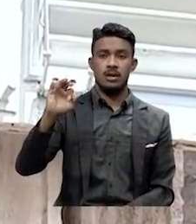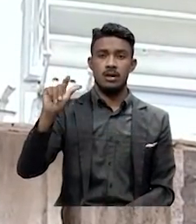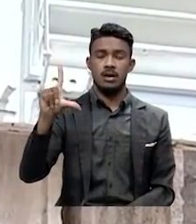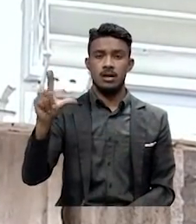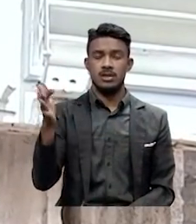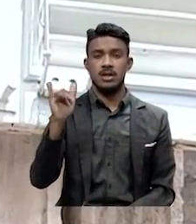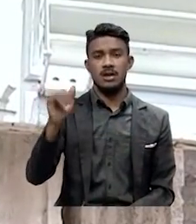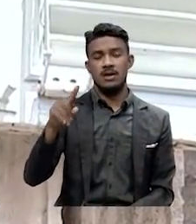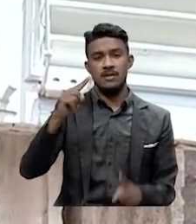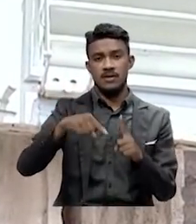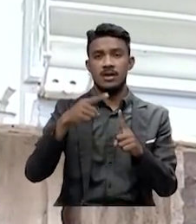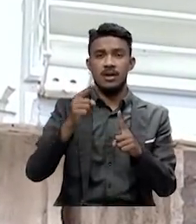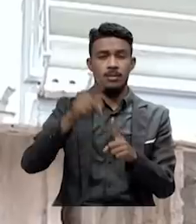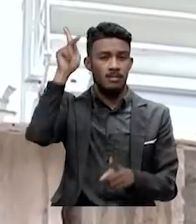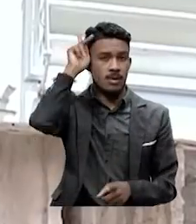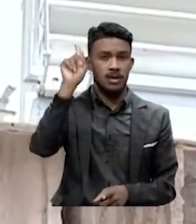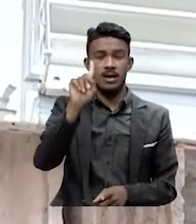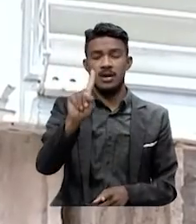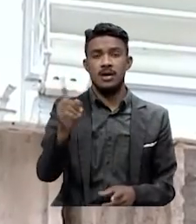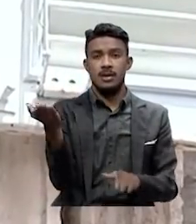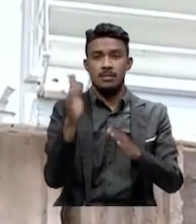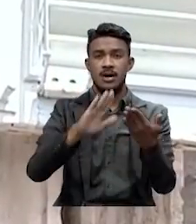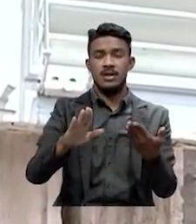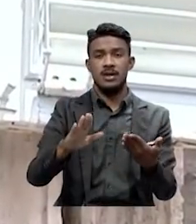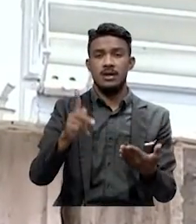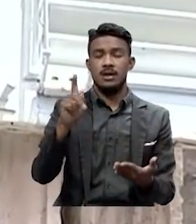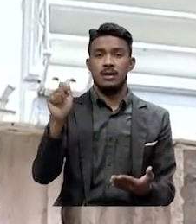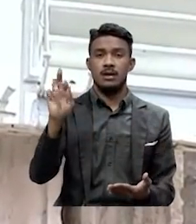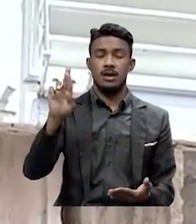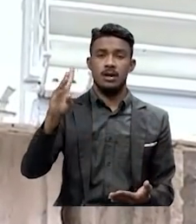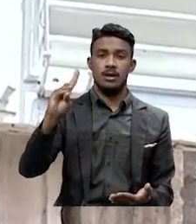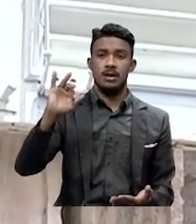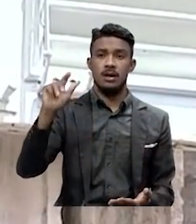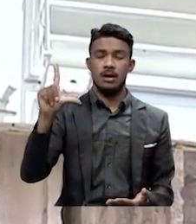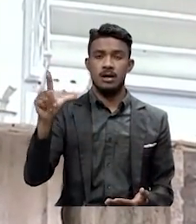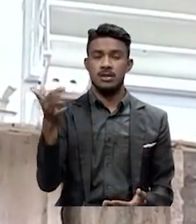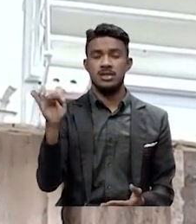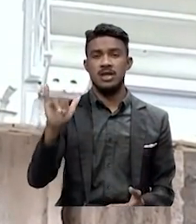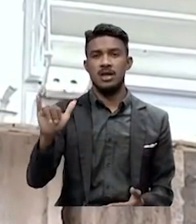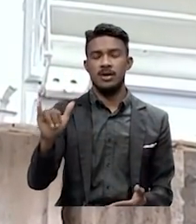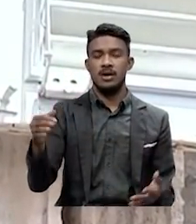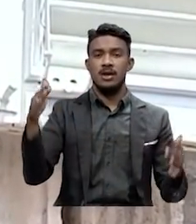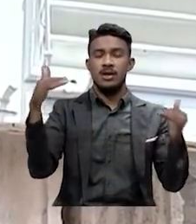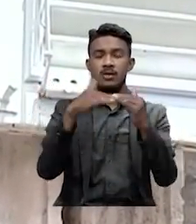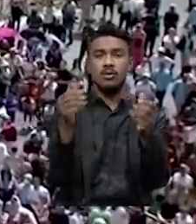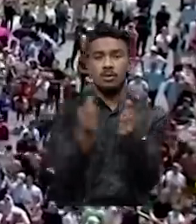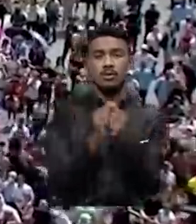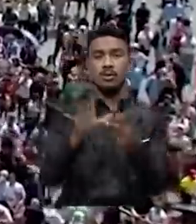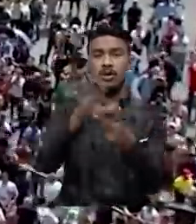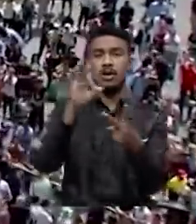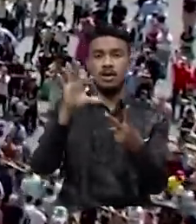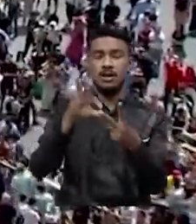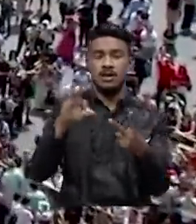mate, cardeal Sira mak tenki halo reunião, hodi hili fali papa fong, Tamba Cardeal Sira tama